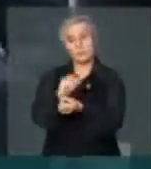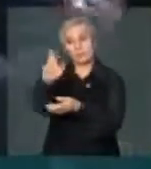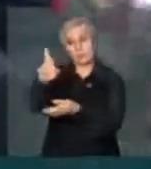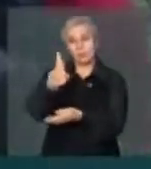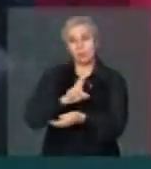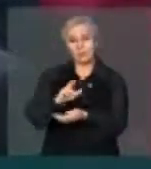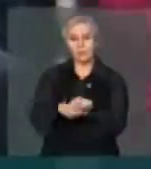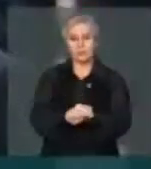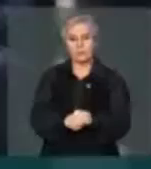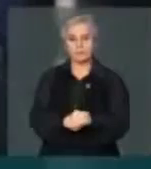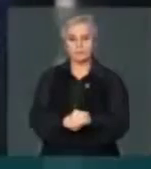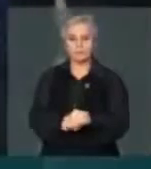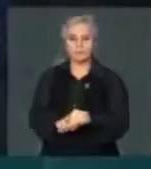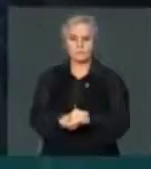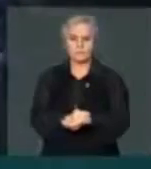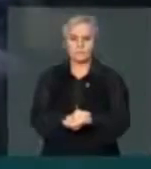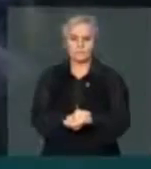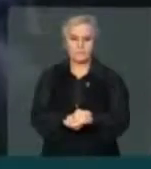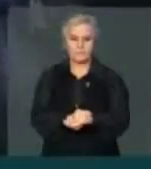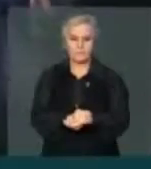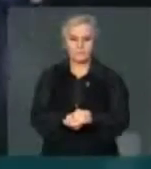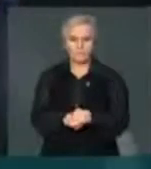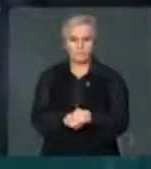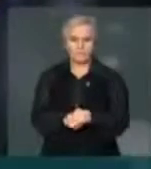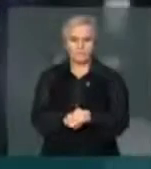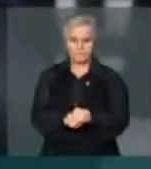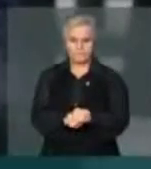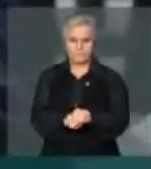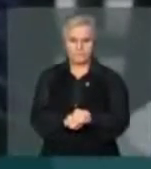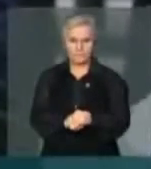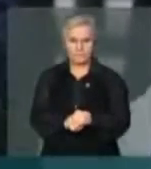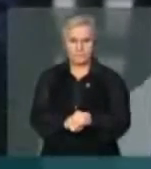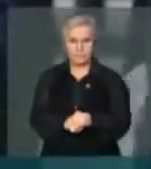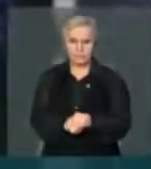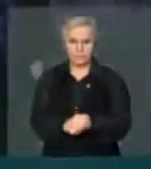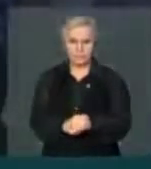respeitosamente a manifestação de Vossa Excelência, presidente. Agradeço o respeito da colocação. Eu vou recolher...